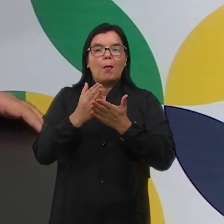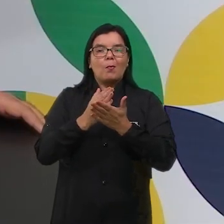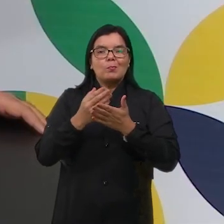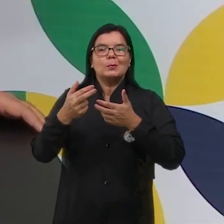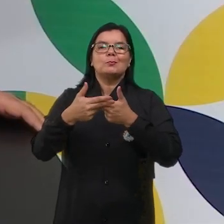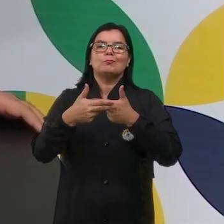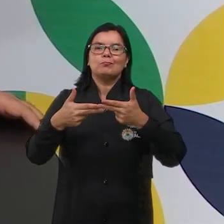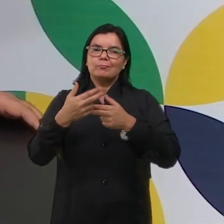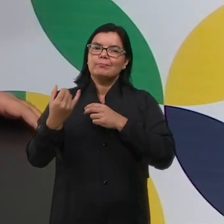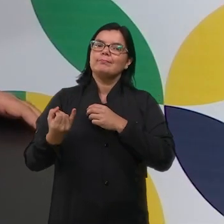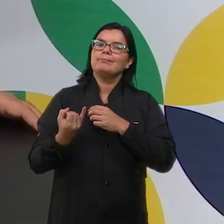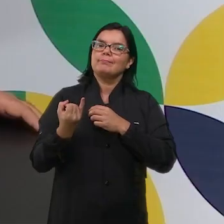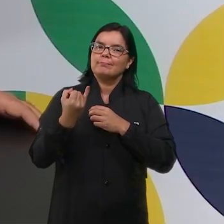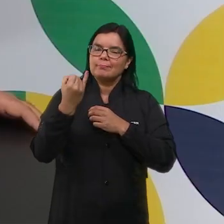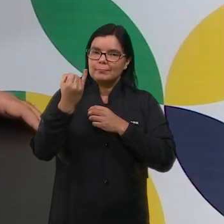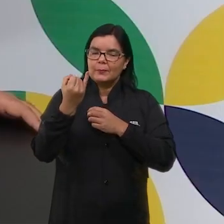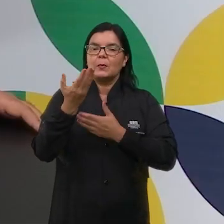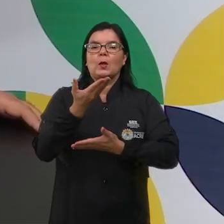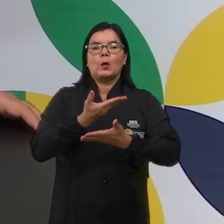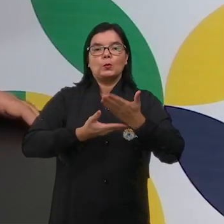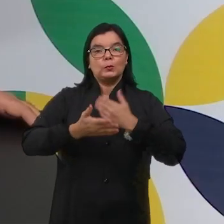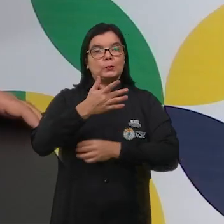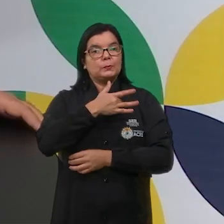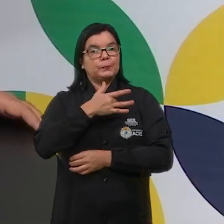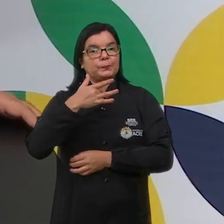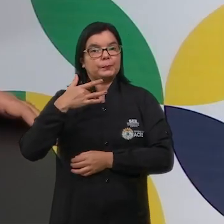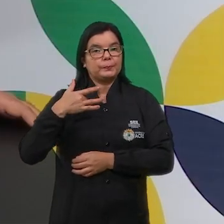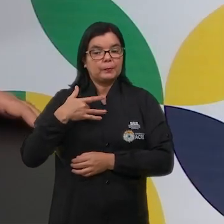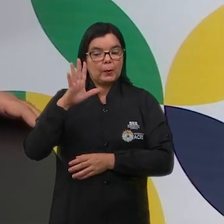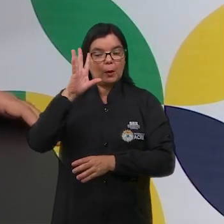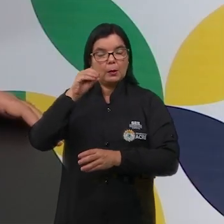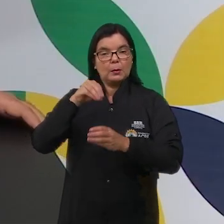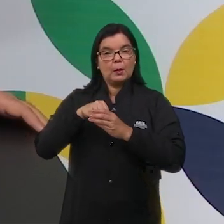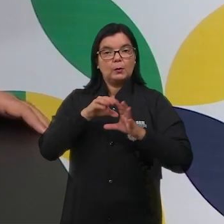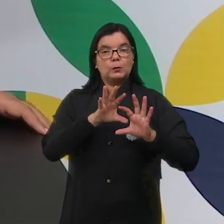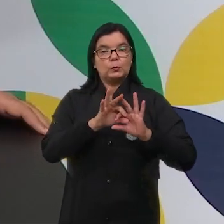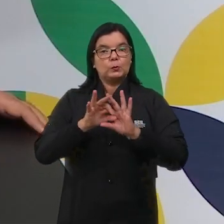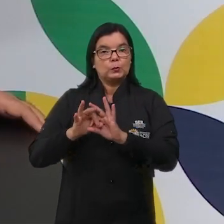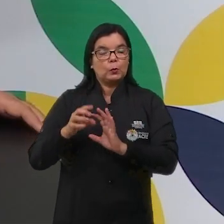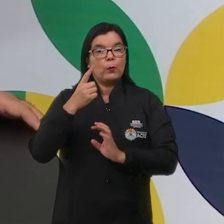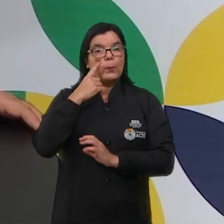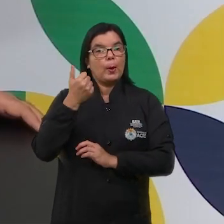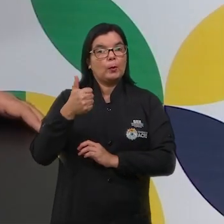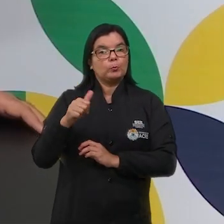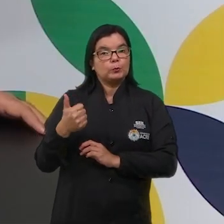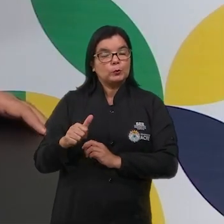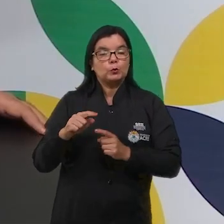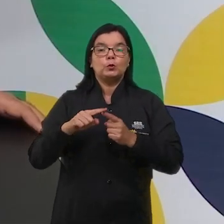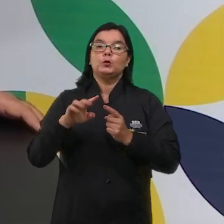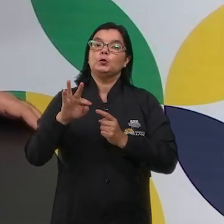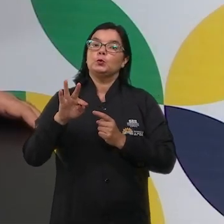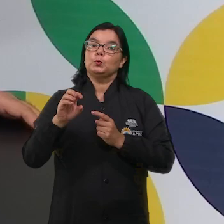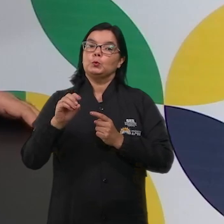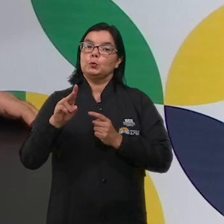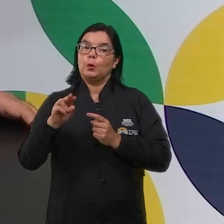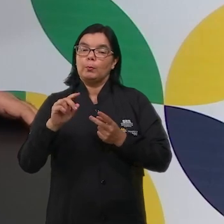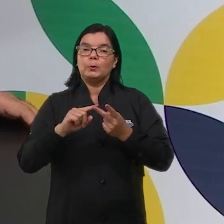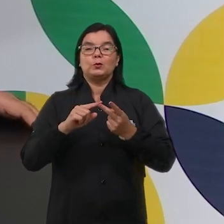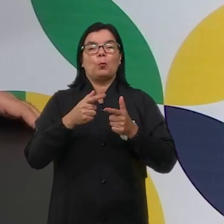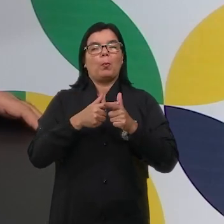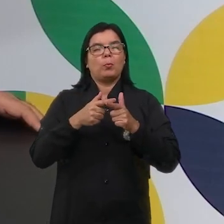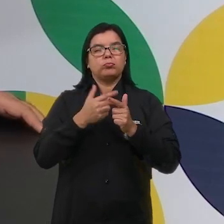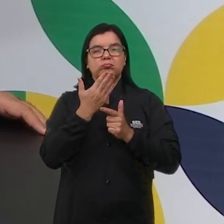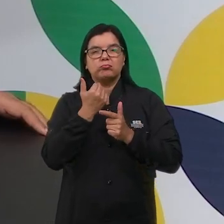aspectos fundamentais relacionados à saúde. Dentro desse contexto a gente vai analisar um pouco do doping, distúrbios